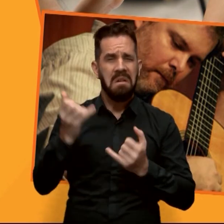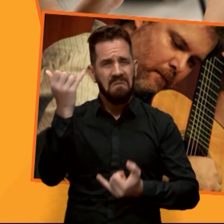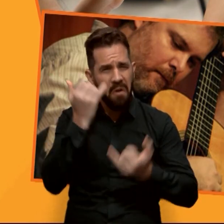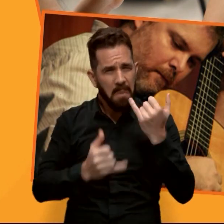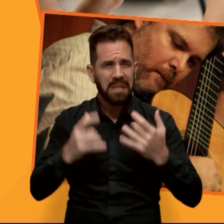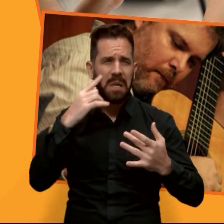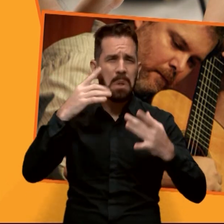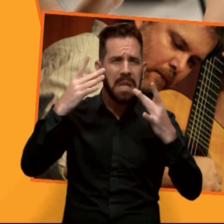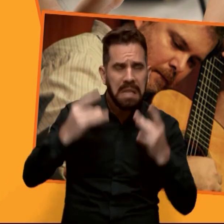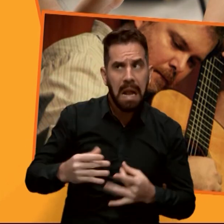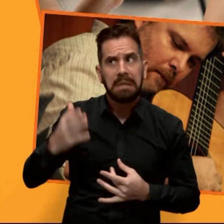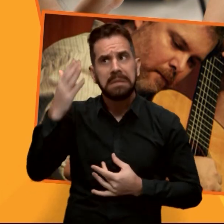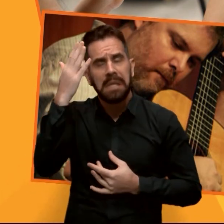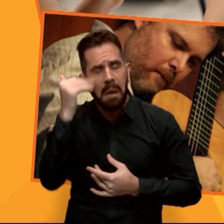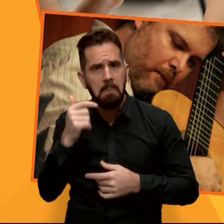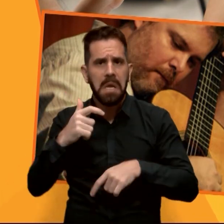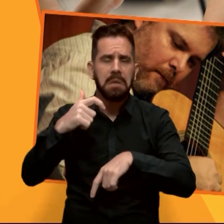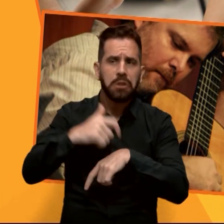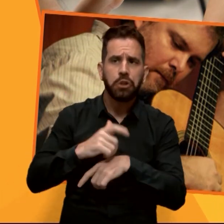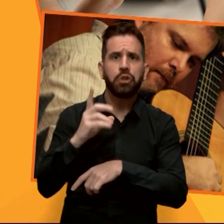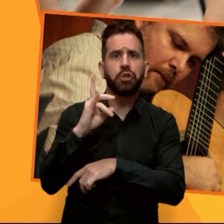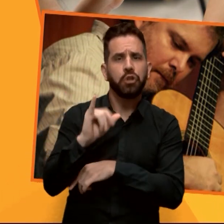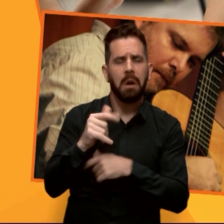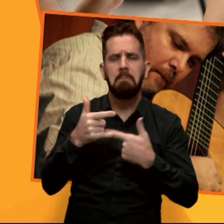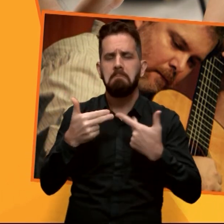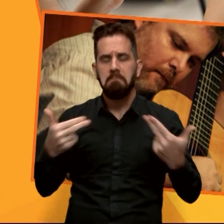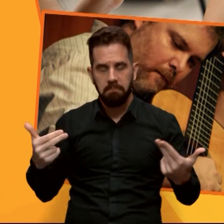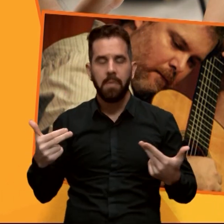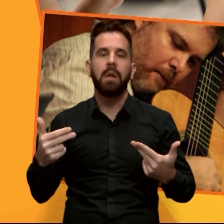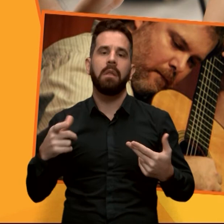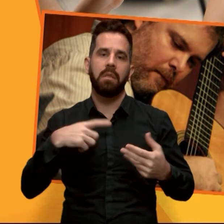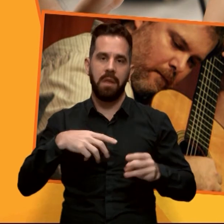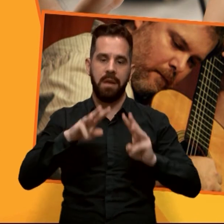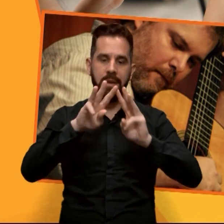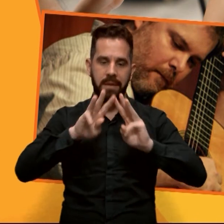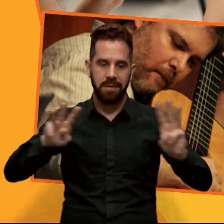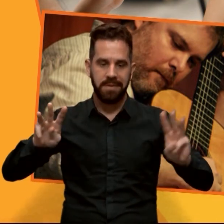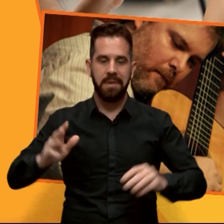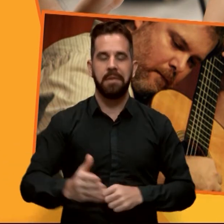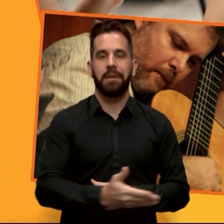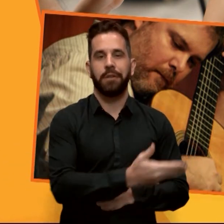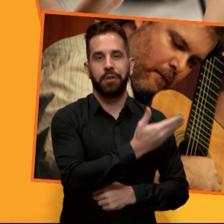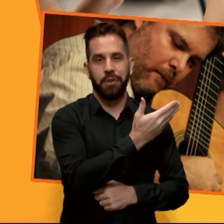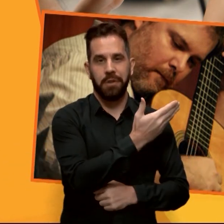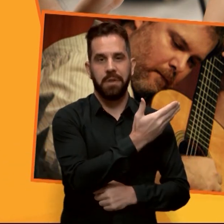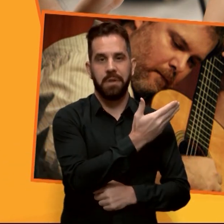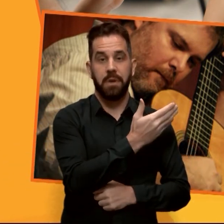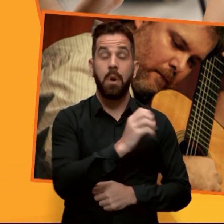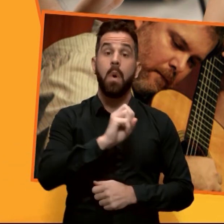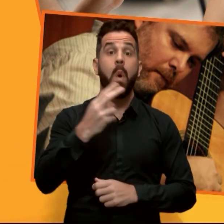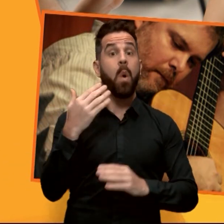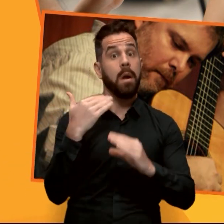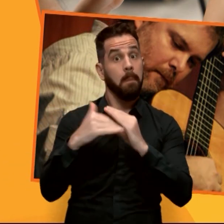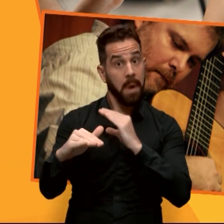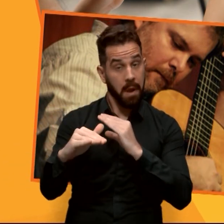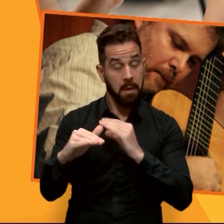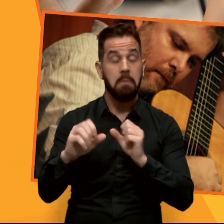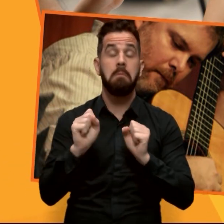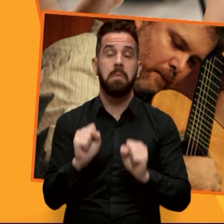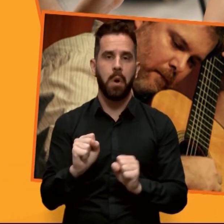oficinas de música ufg.com ou mande um e-mail para oficinas de música. É mato